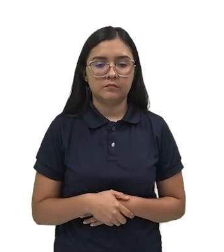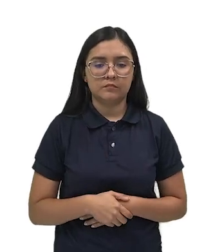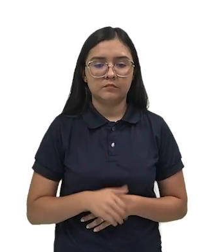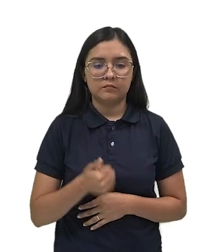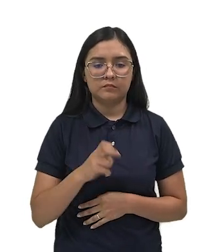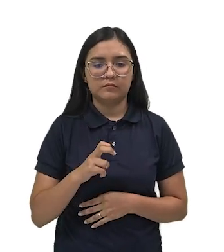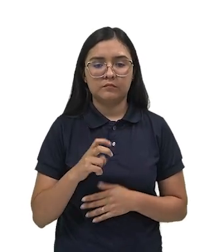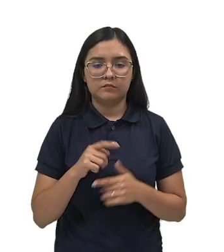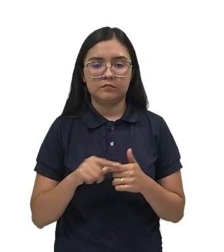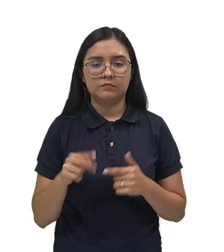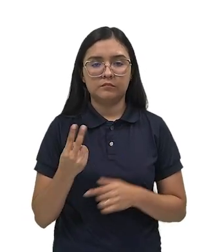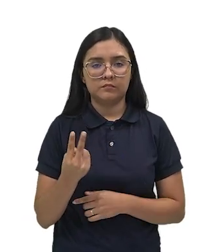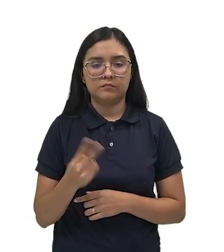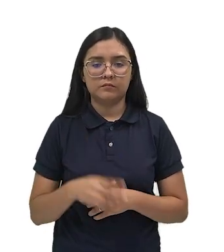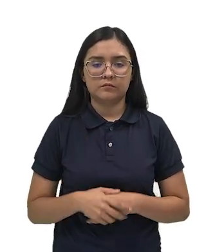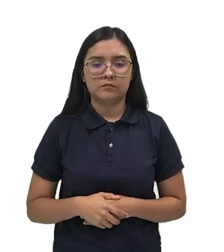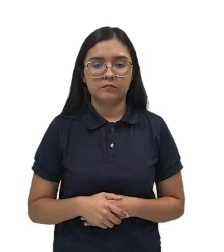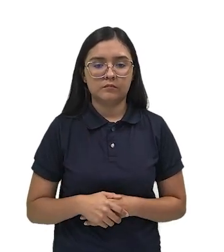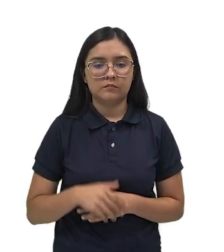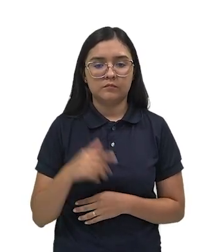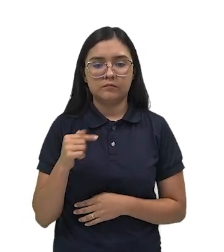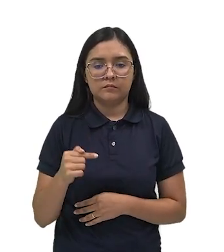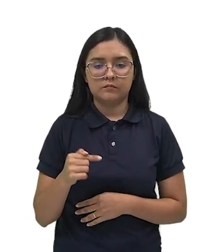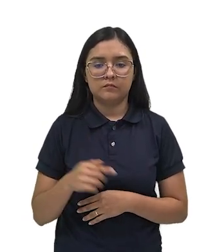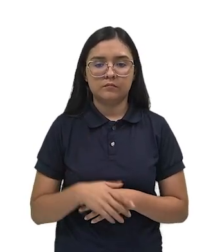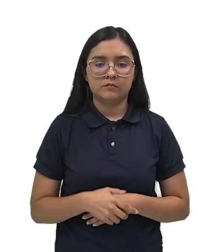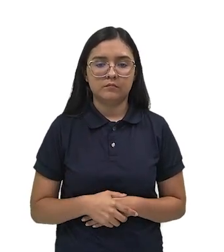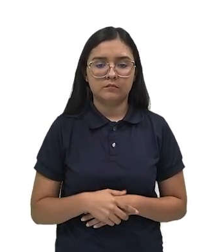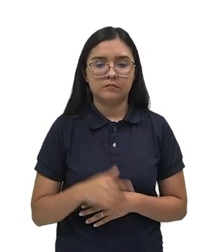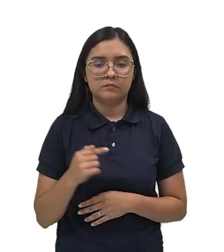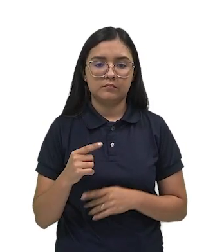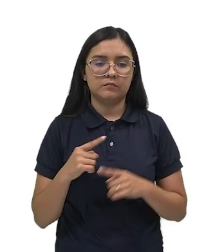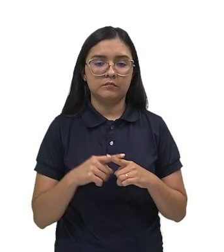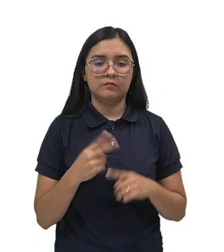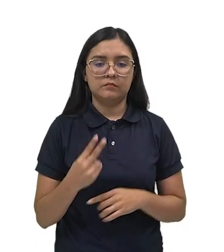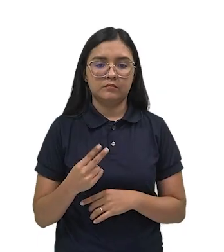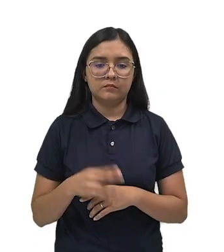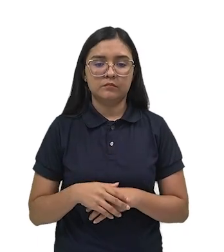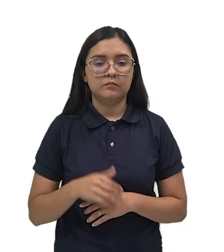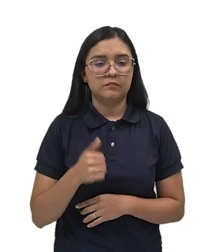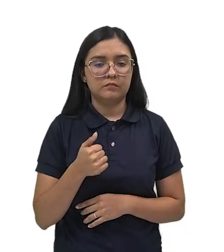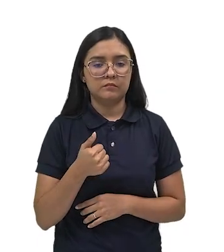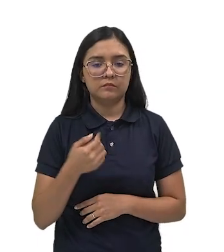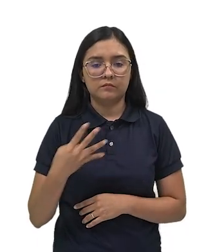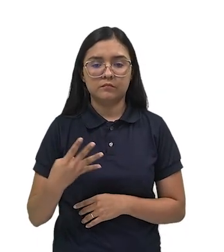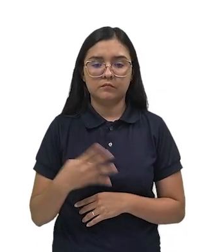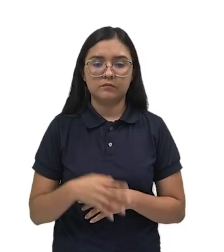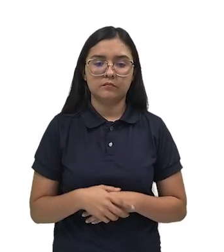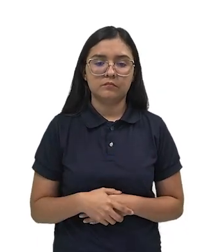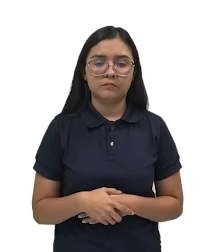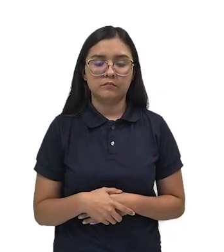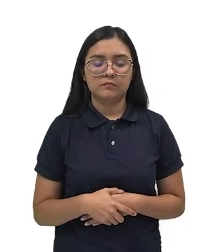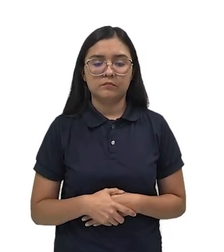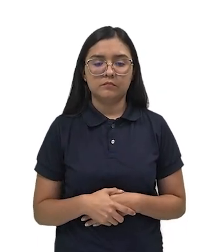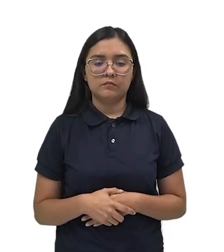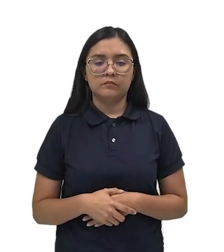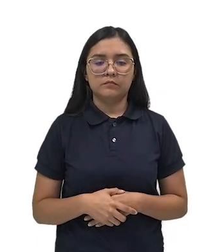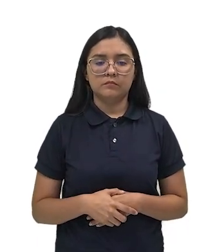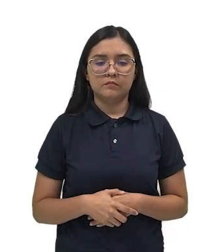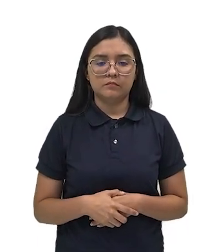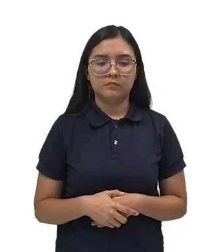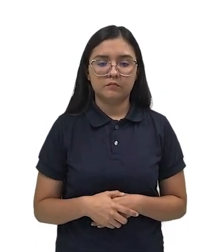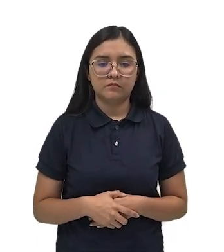15 dividido por 2 dá 7, porque 7 vezes 2 é 14, se eu usasse 8 seria